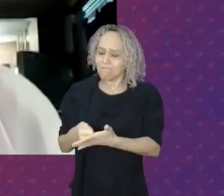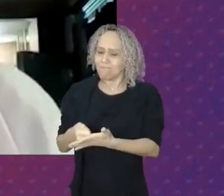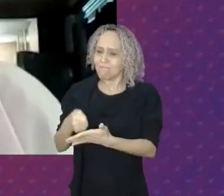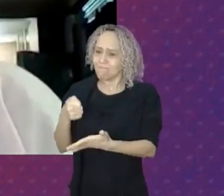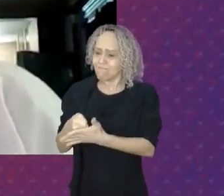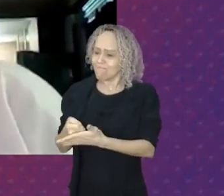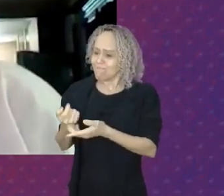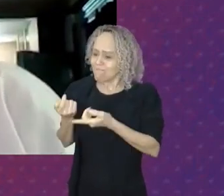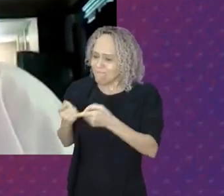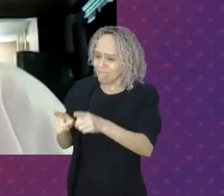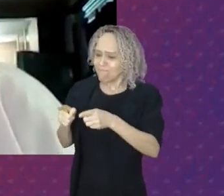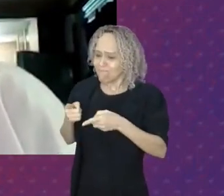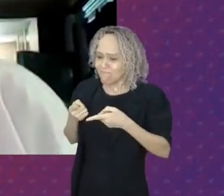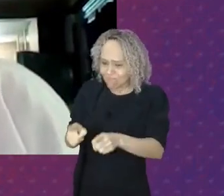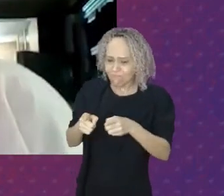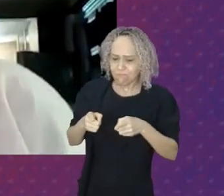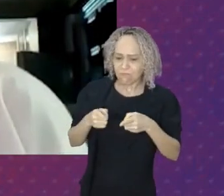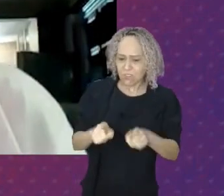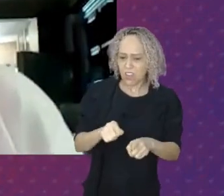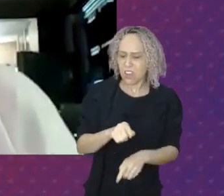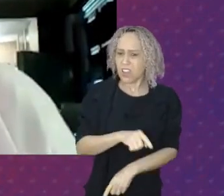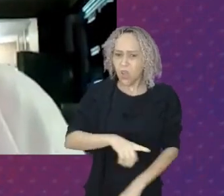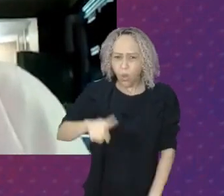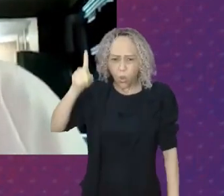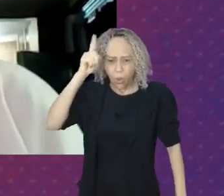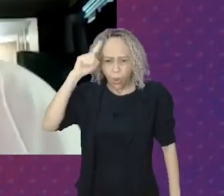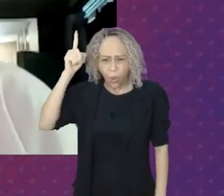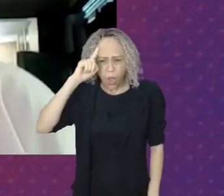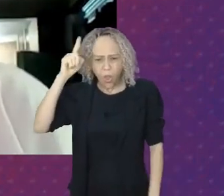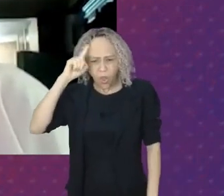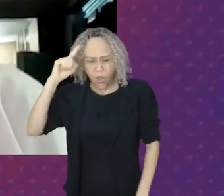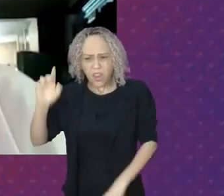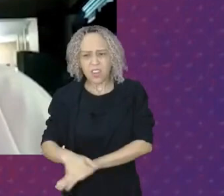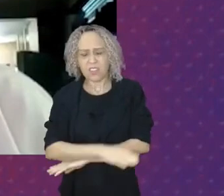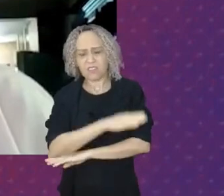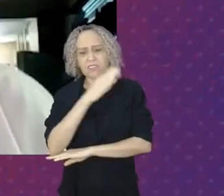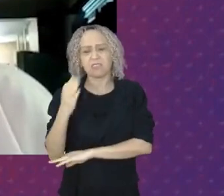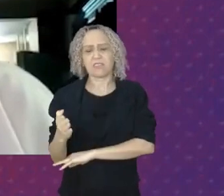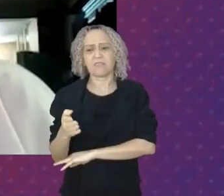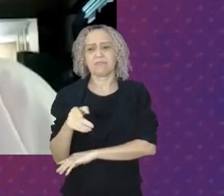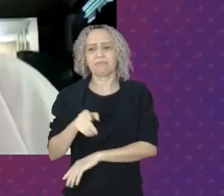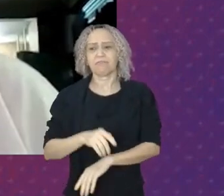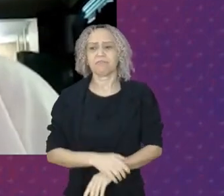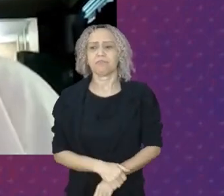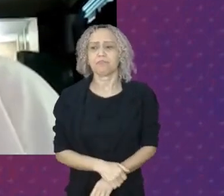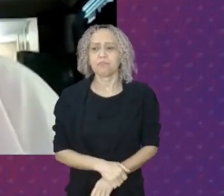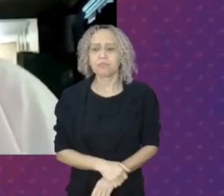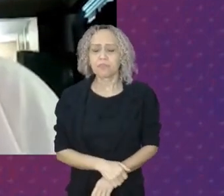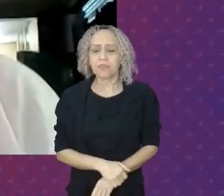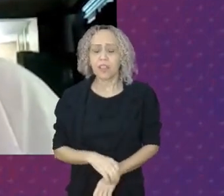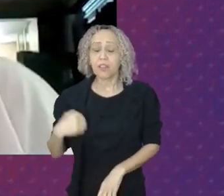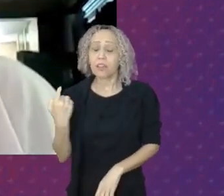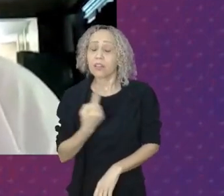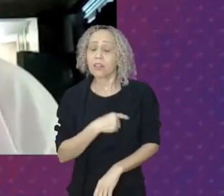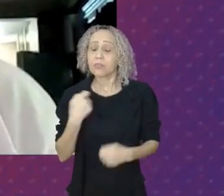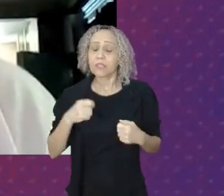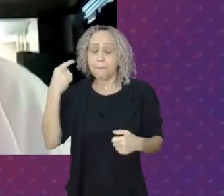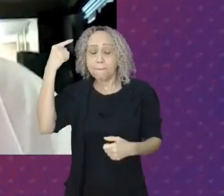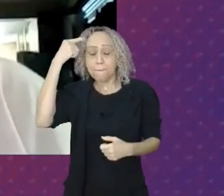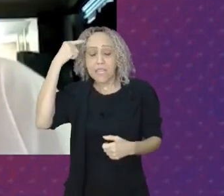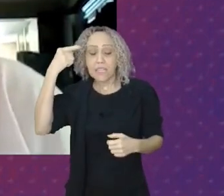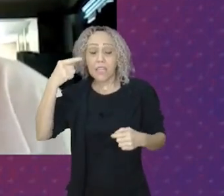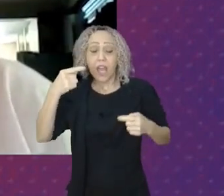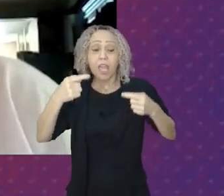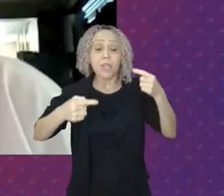diuturnamente essas mazelas sociais que ainda assolam a nossa sociedade. Pensar em política pública para a